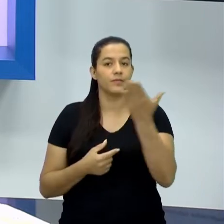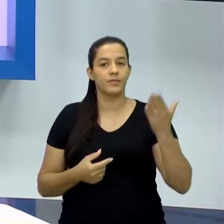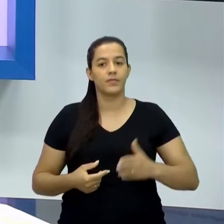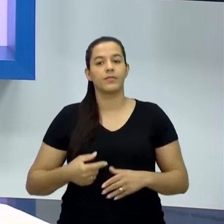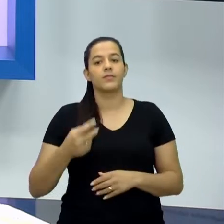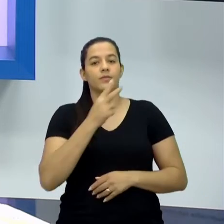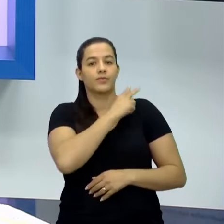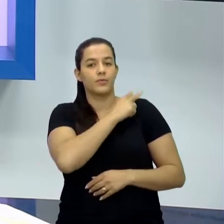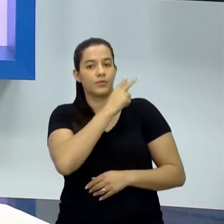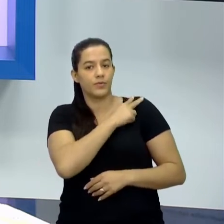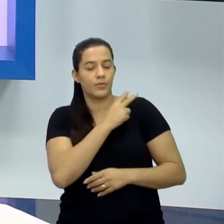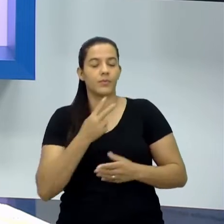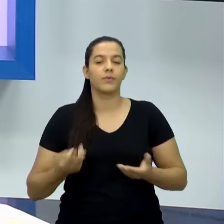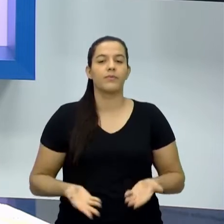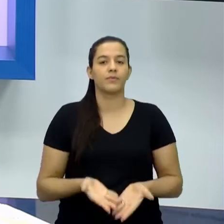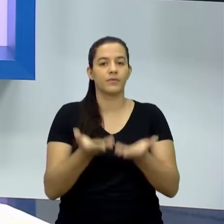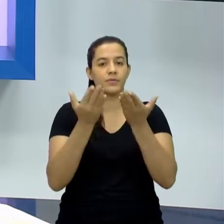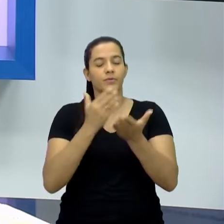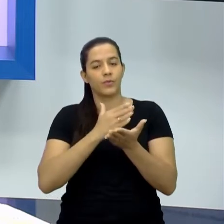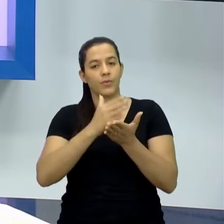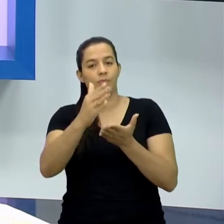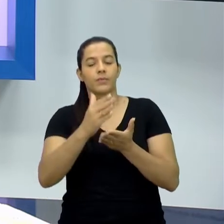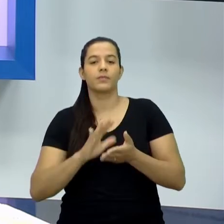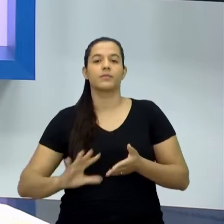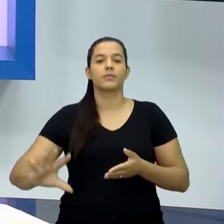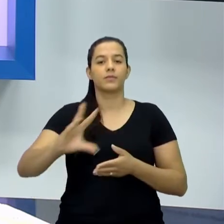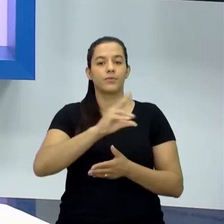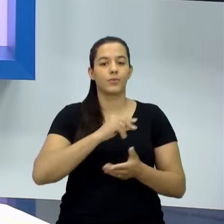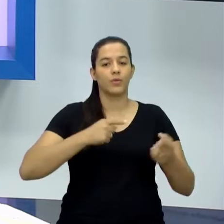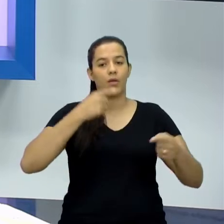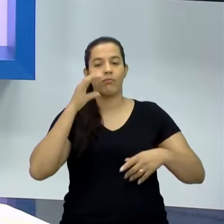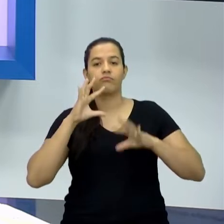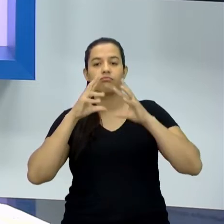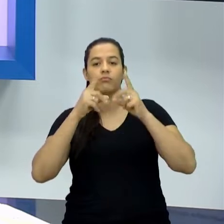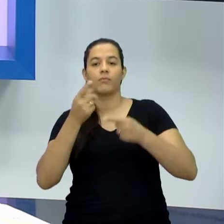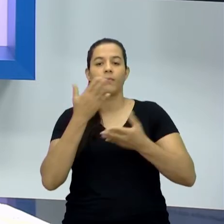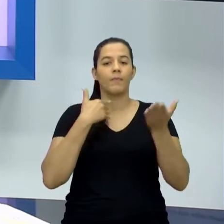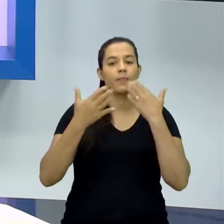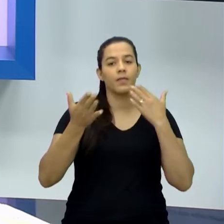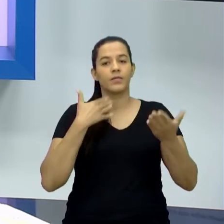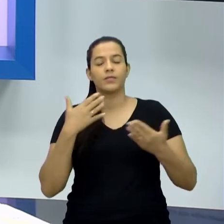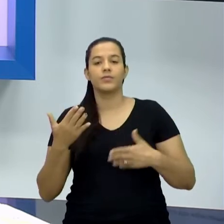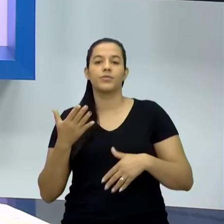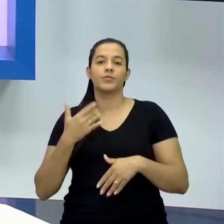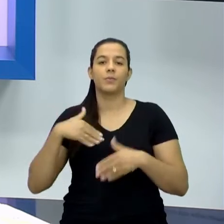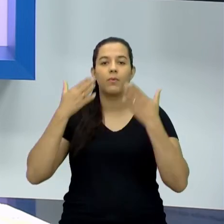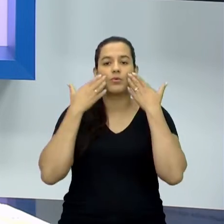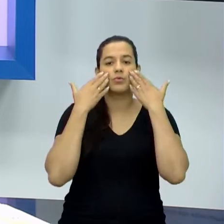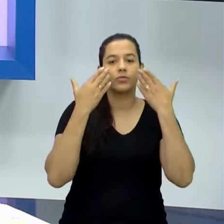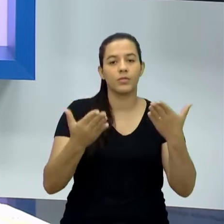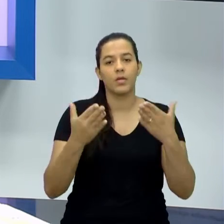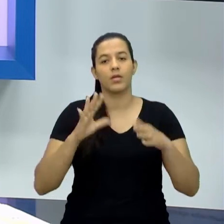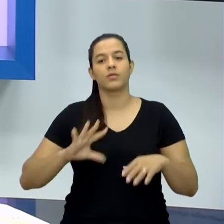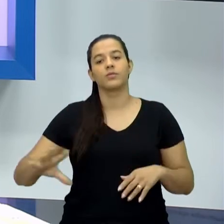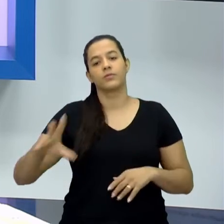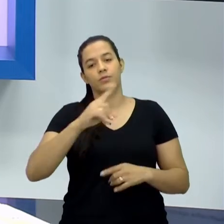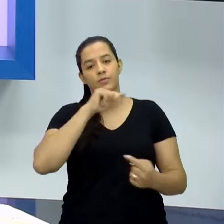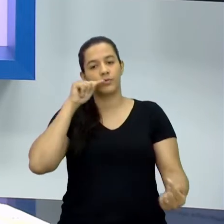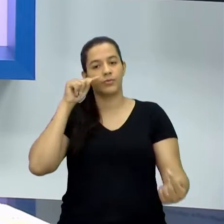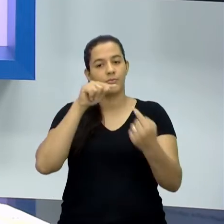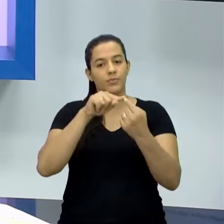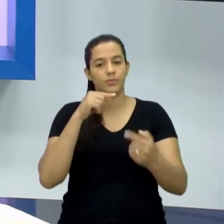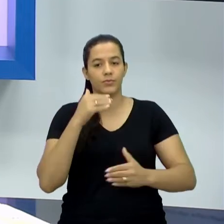segunda série aí para dar o pontapé aí com essa questão toda de representatividade, desses objetivos